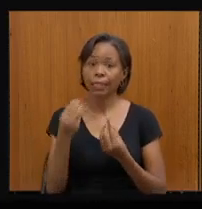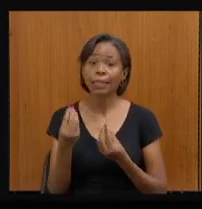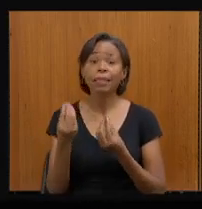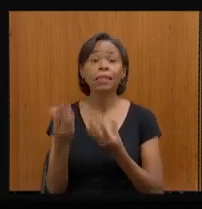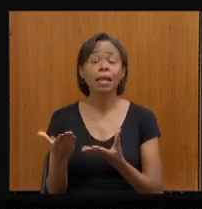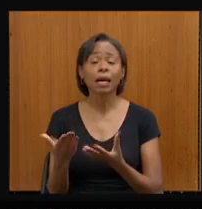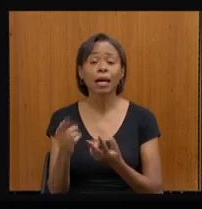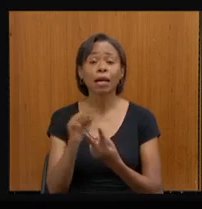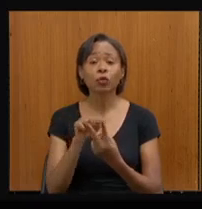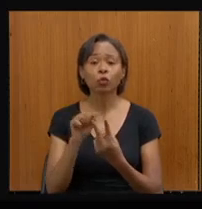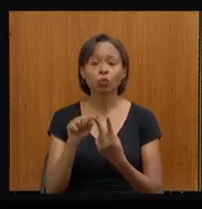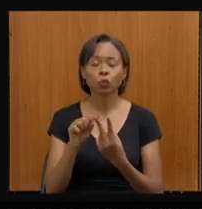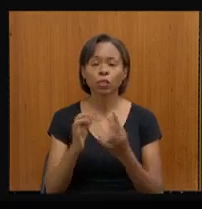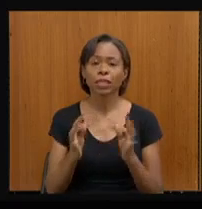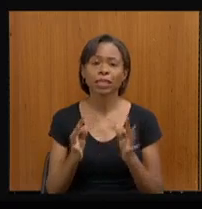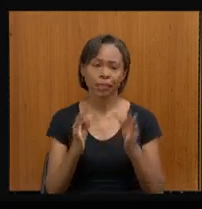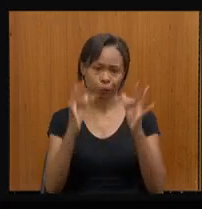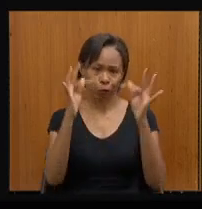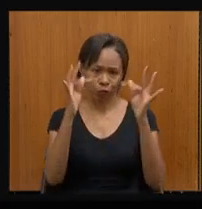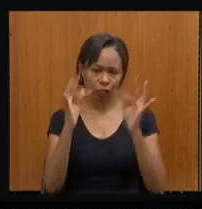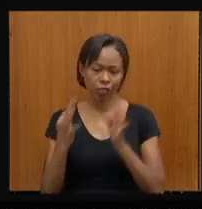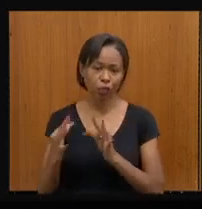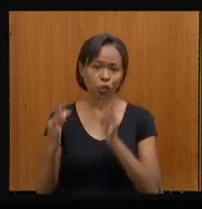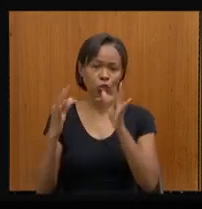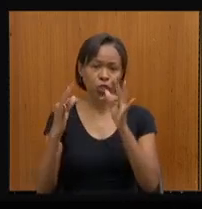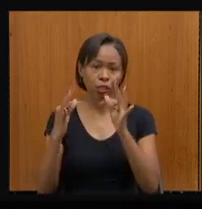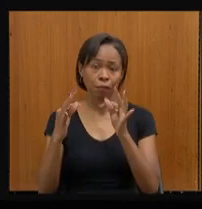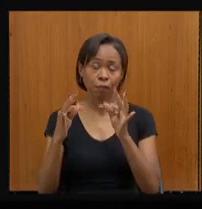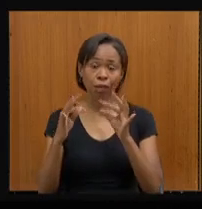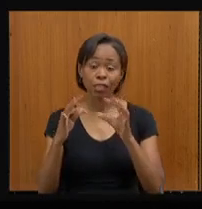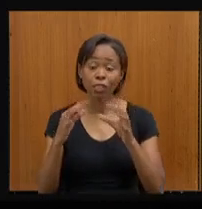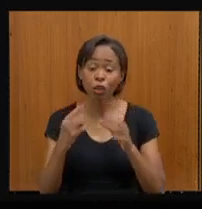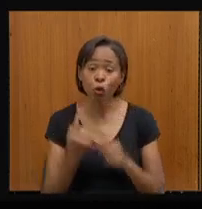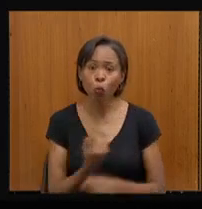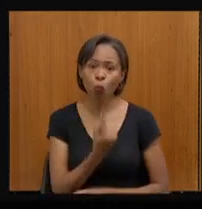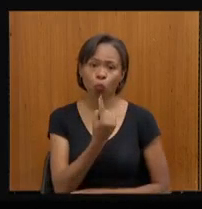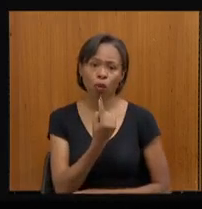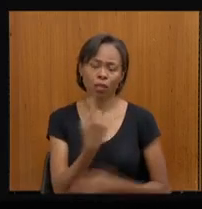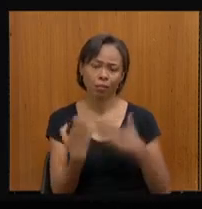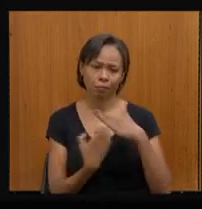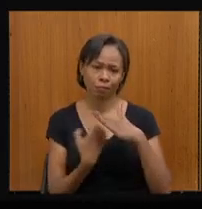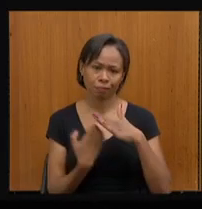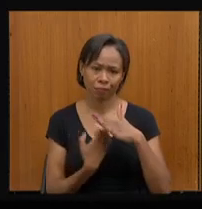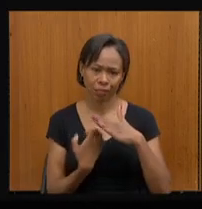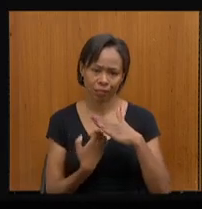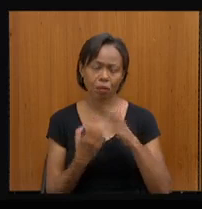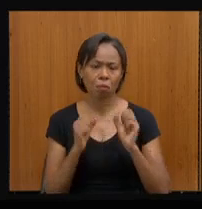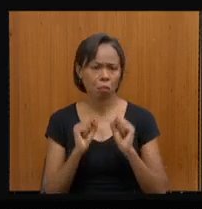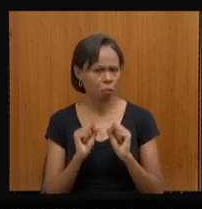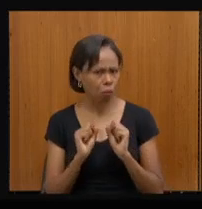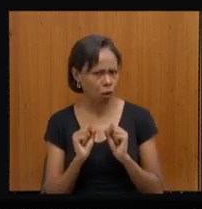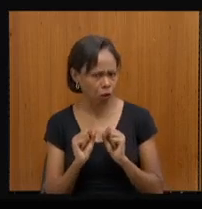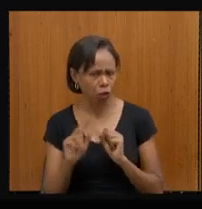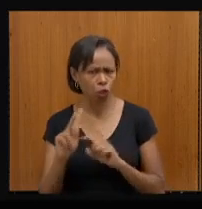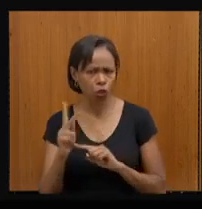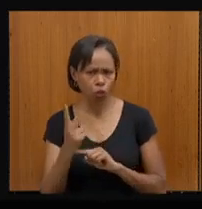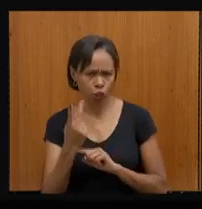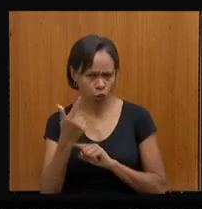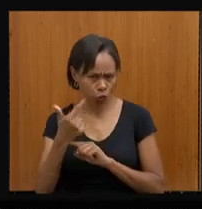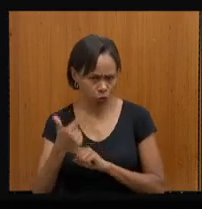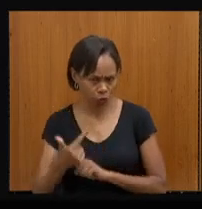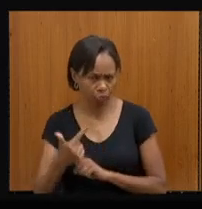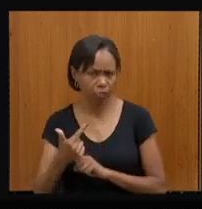as duas tecnologias na mesma empresa nós podemos gerar energia o geral o hidrogênio